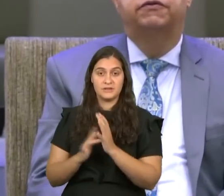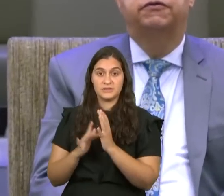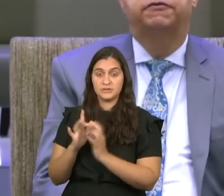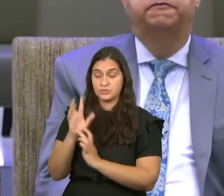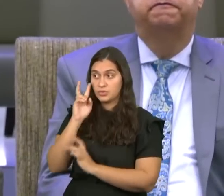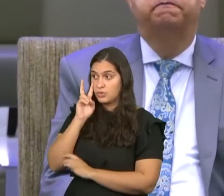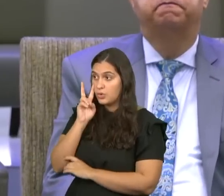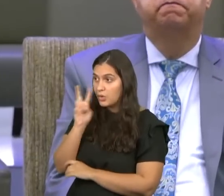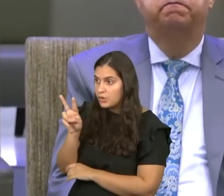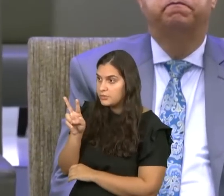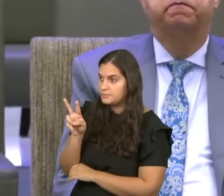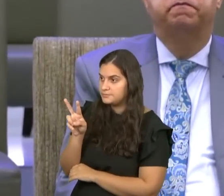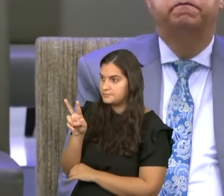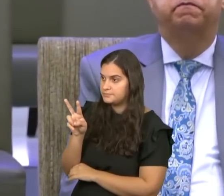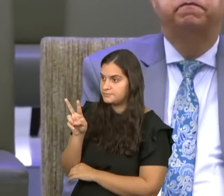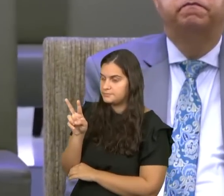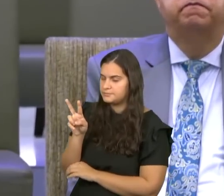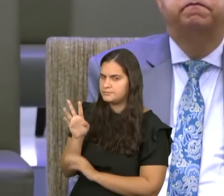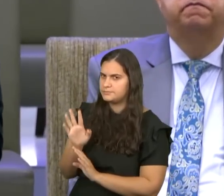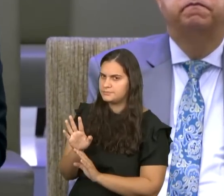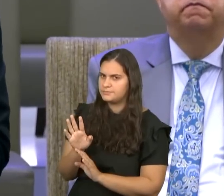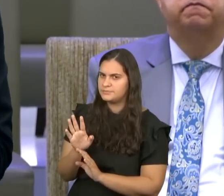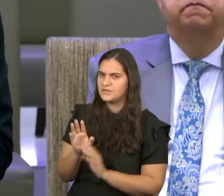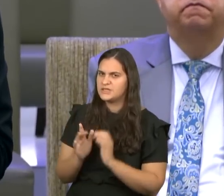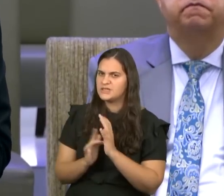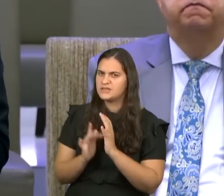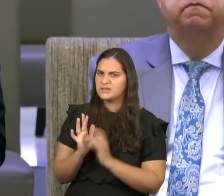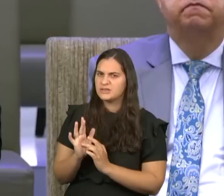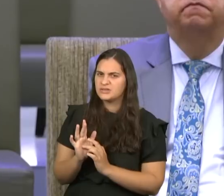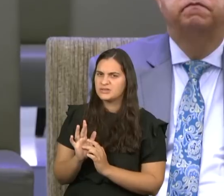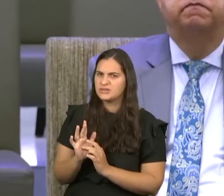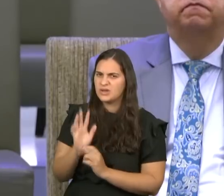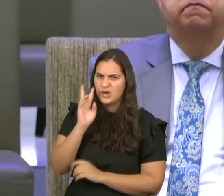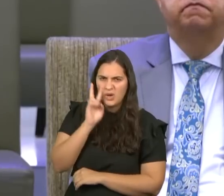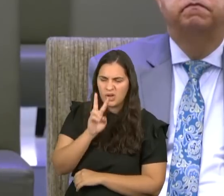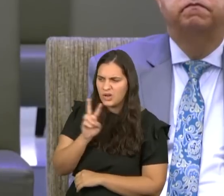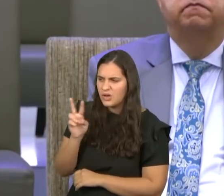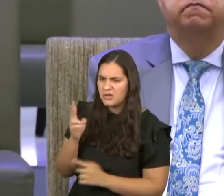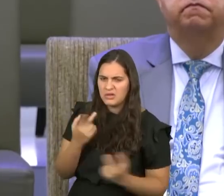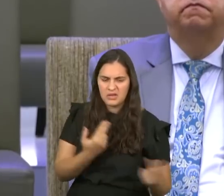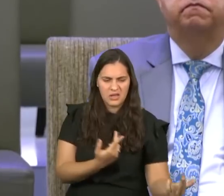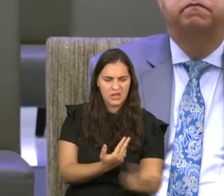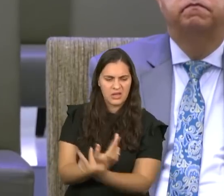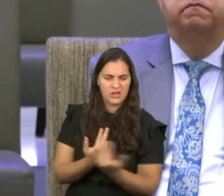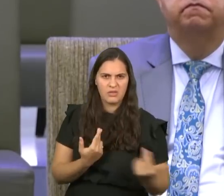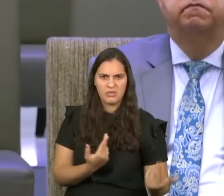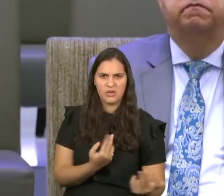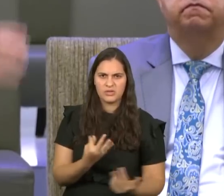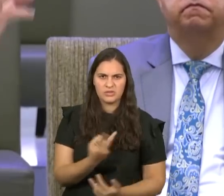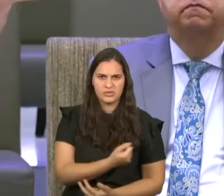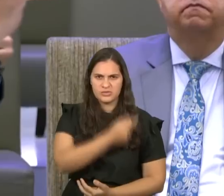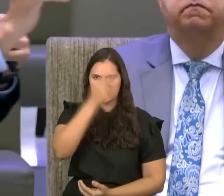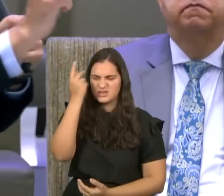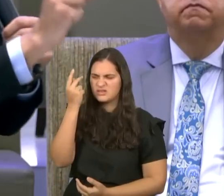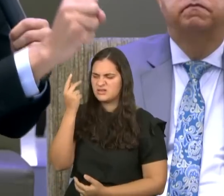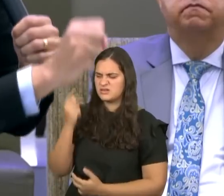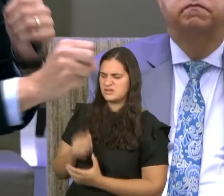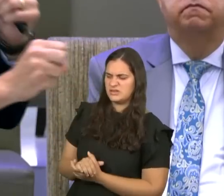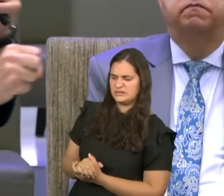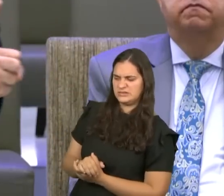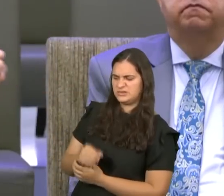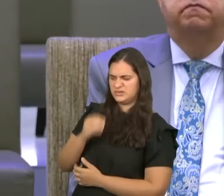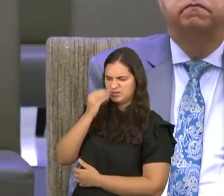olhou para ela Só que ele não olhou como os demais olhavam com um olhar